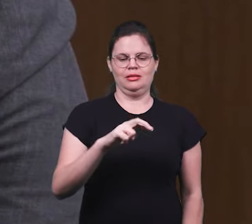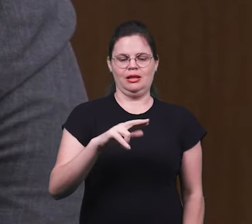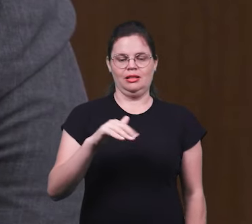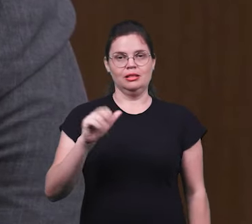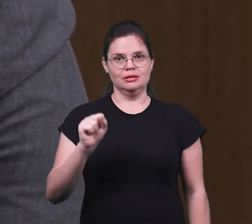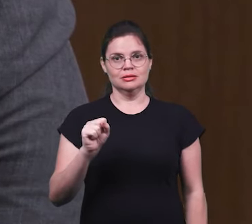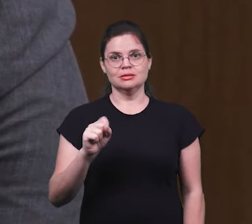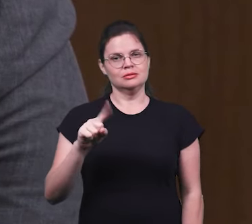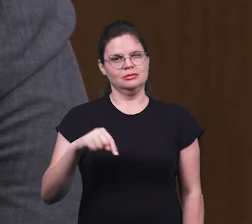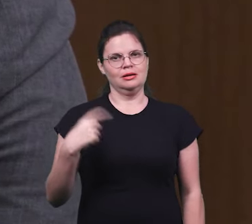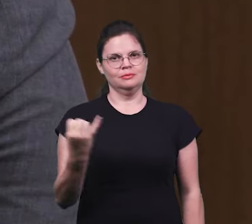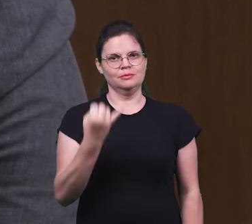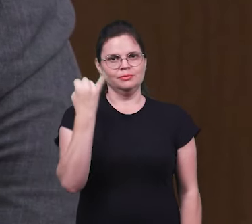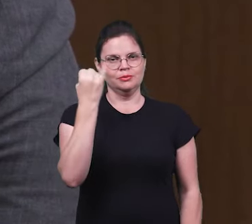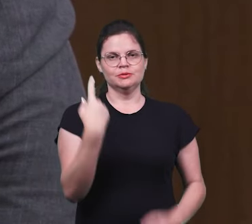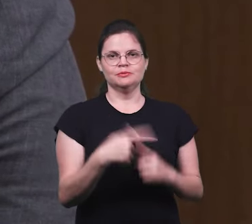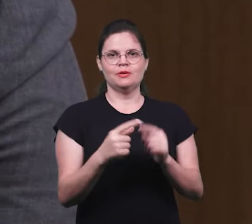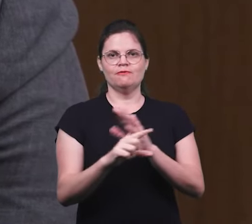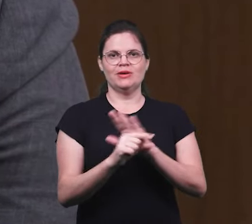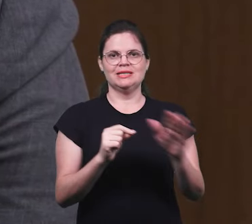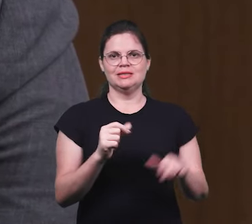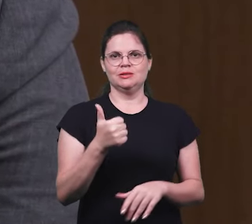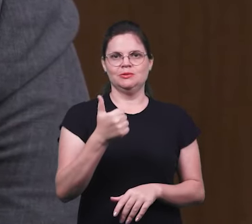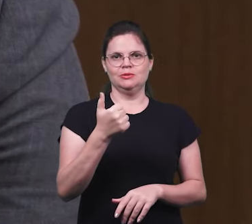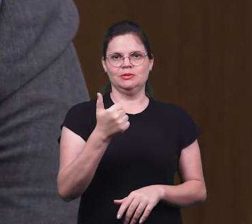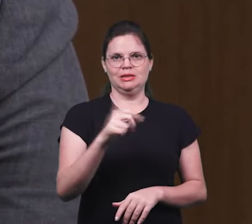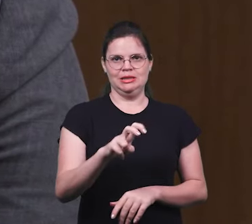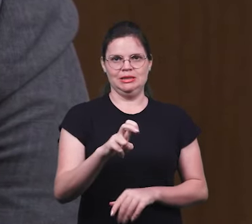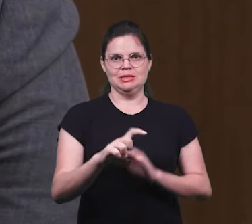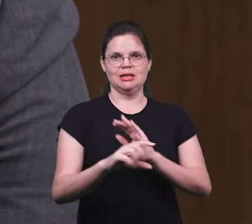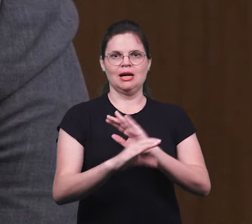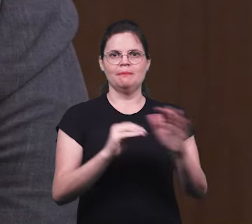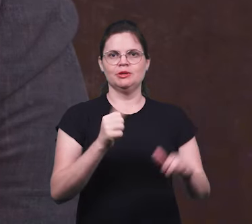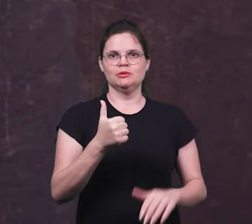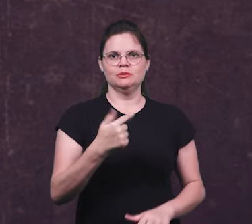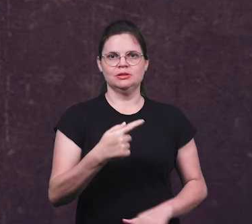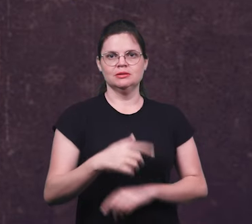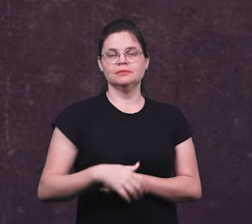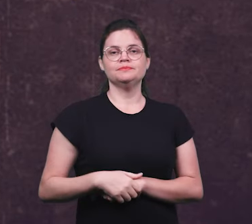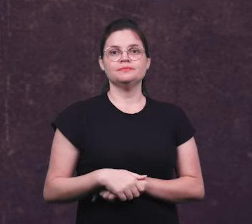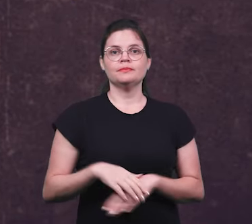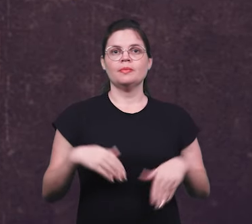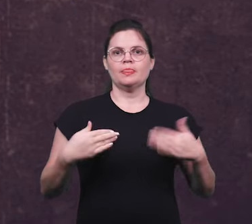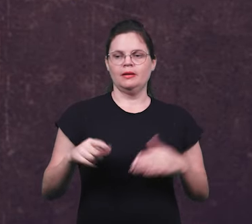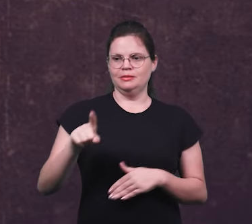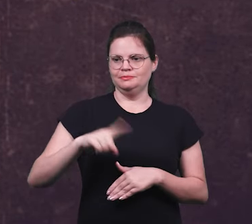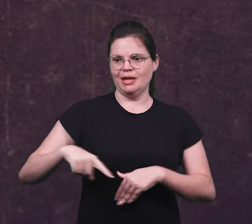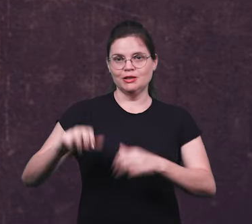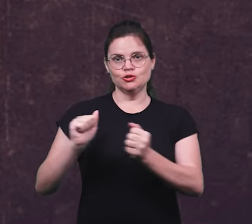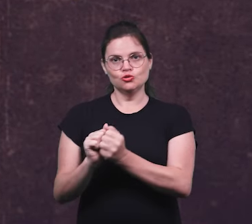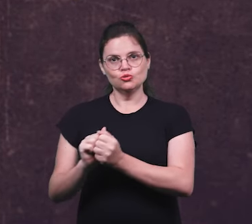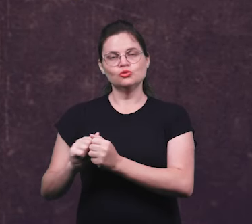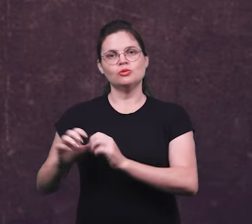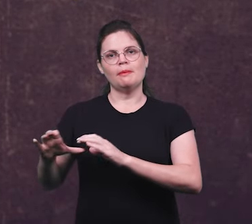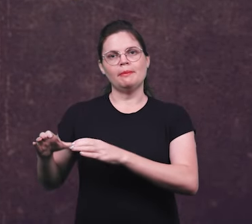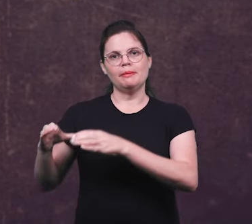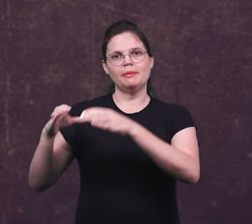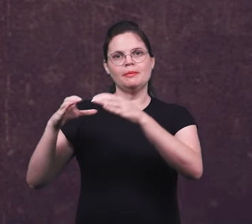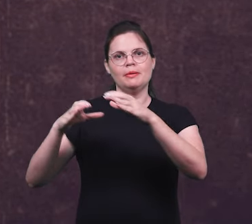importante. No versículo 15, do capítulo 17, os que acompanhavam Paulo o levaram até